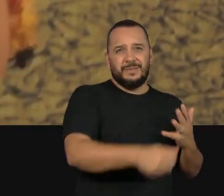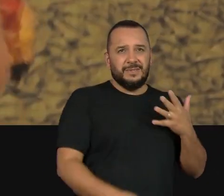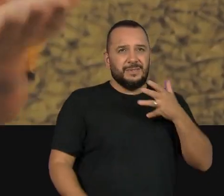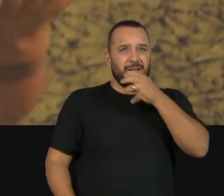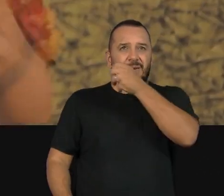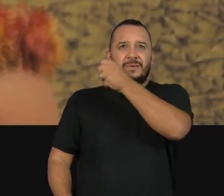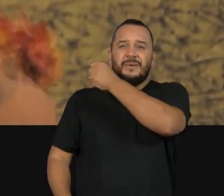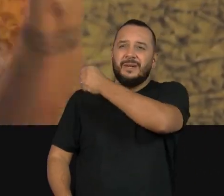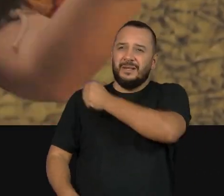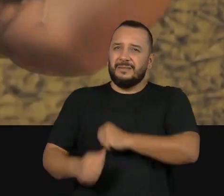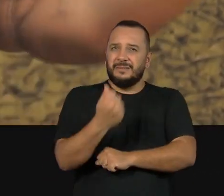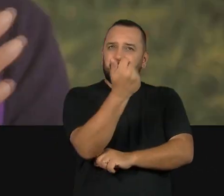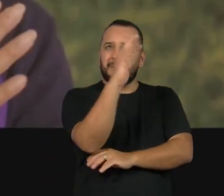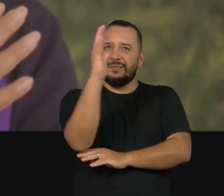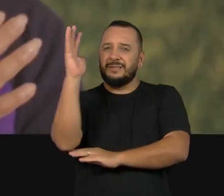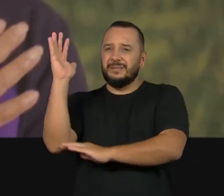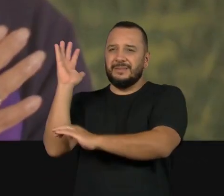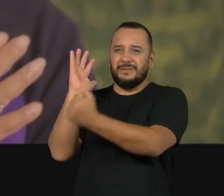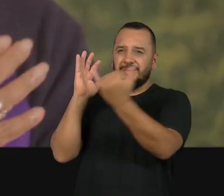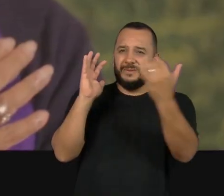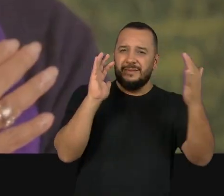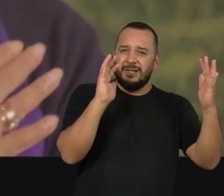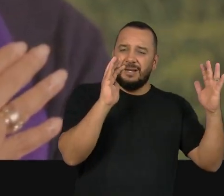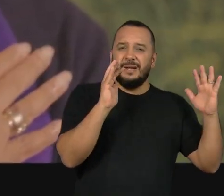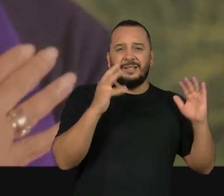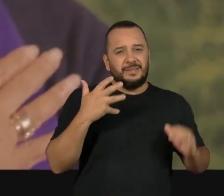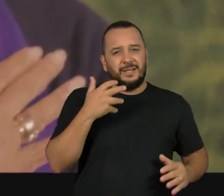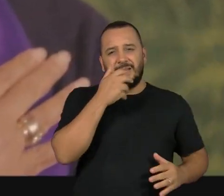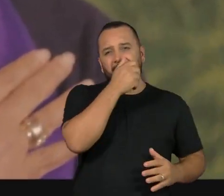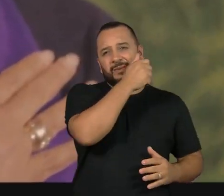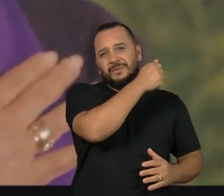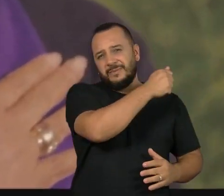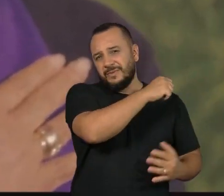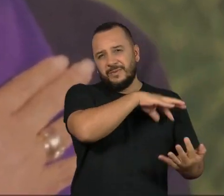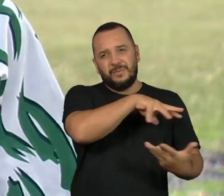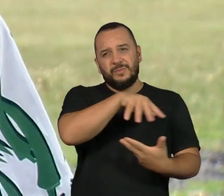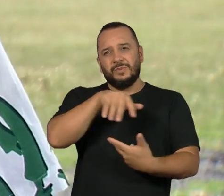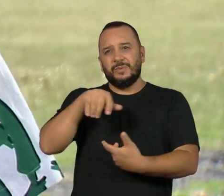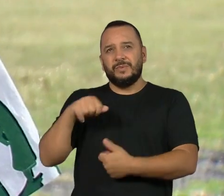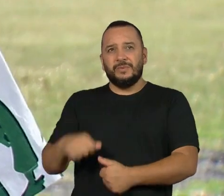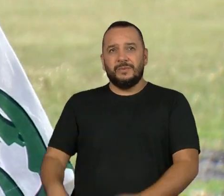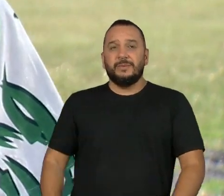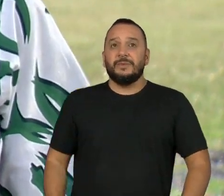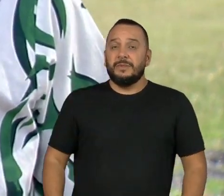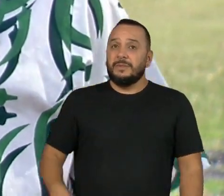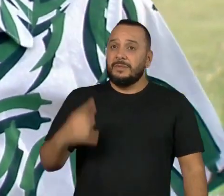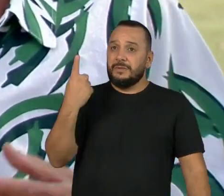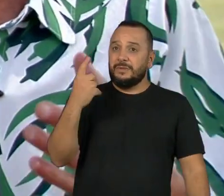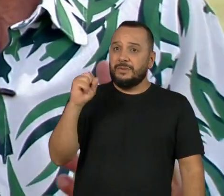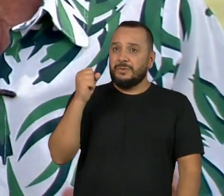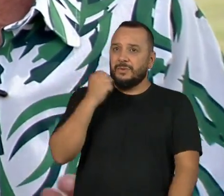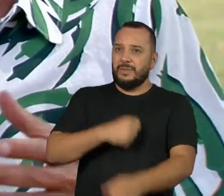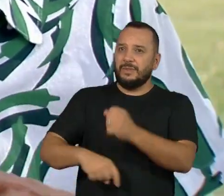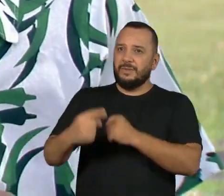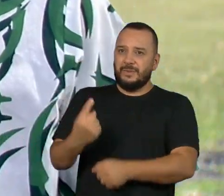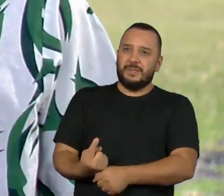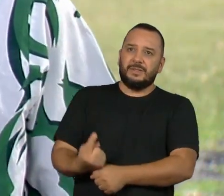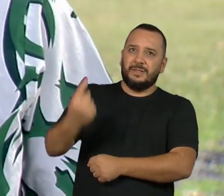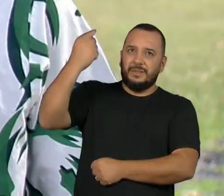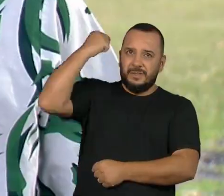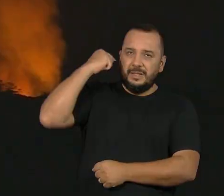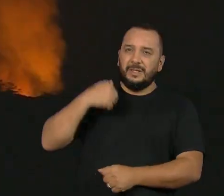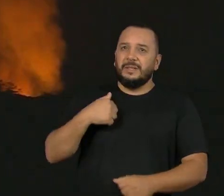salve-se a selva ou não se salva o mundo. Há 18 anos, uma canção minha e